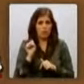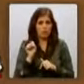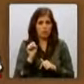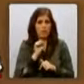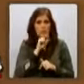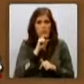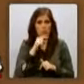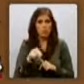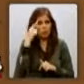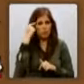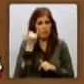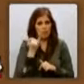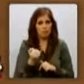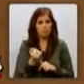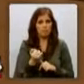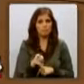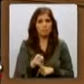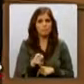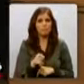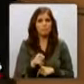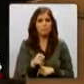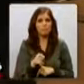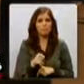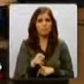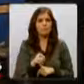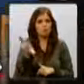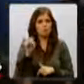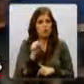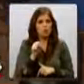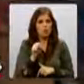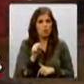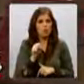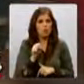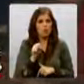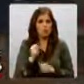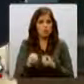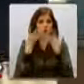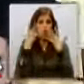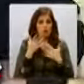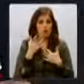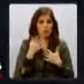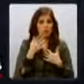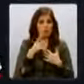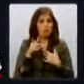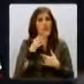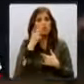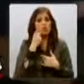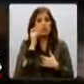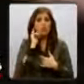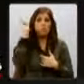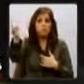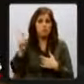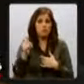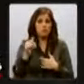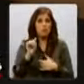para podermos ter noção aqui está ele por roubao ganhou vida está a fazer uma chamada para